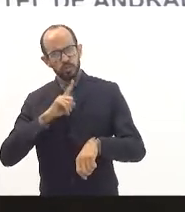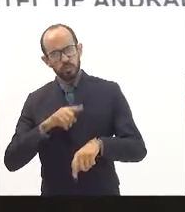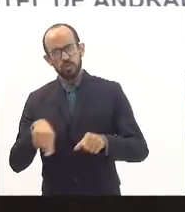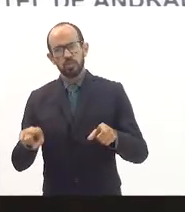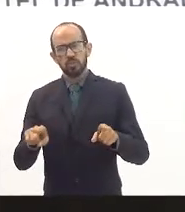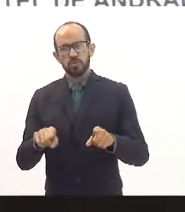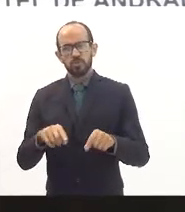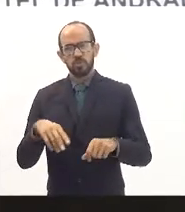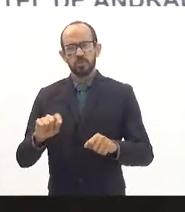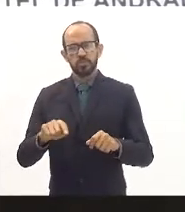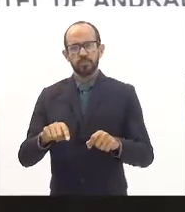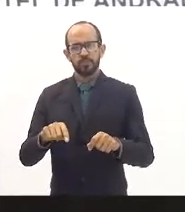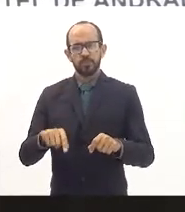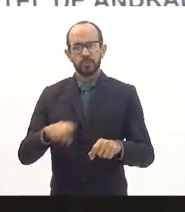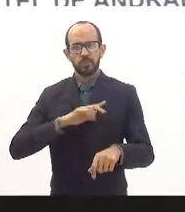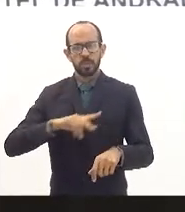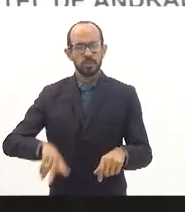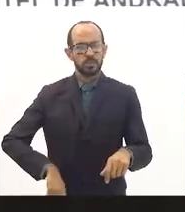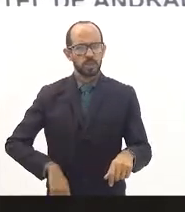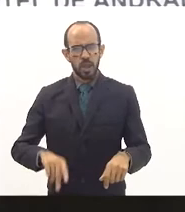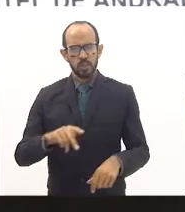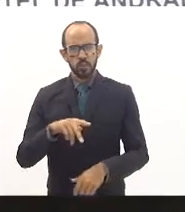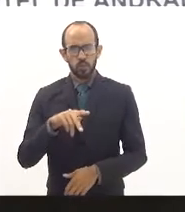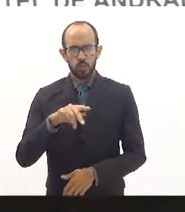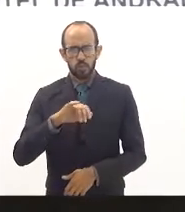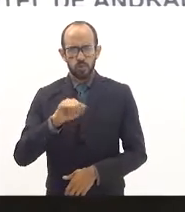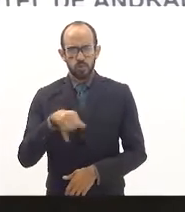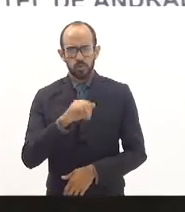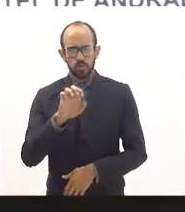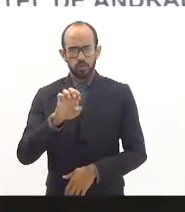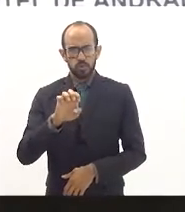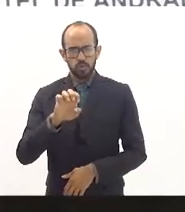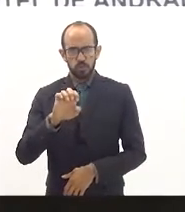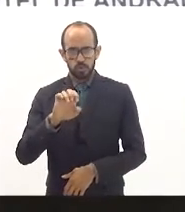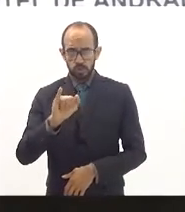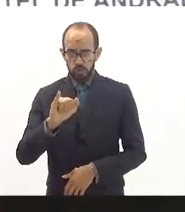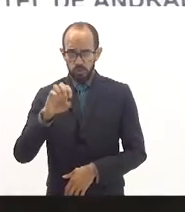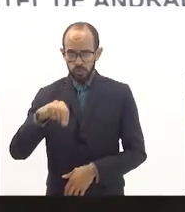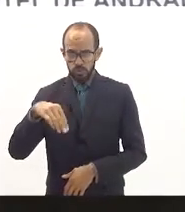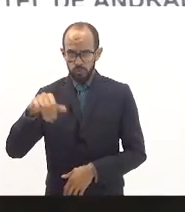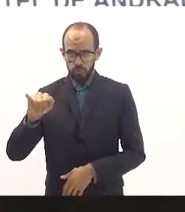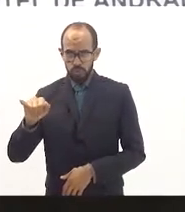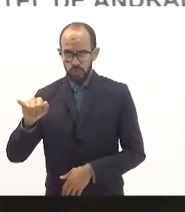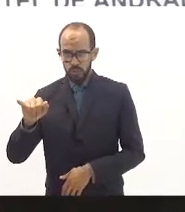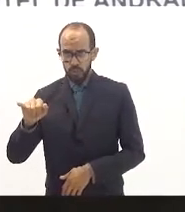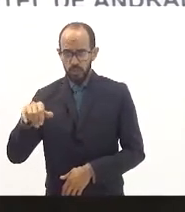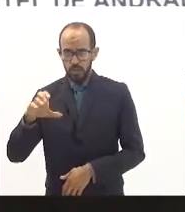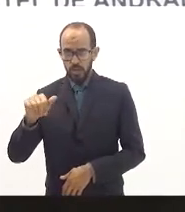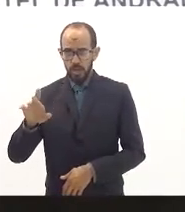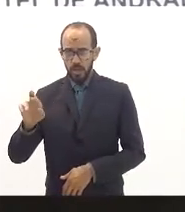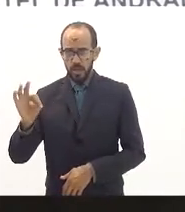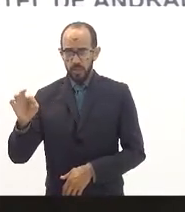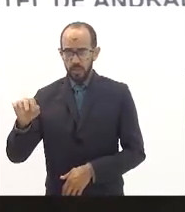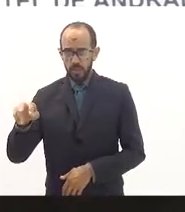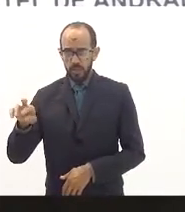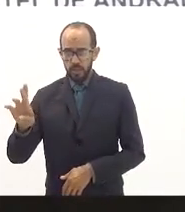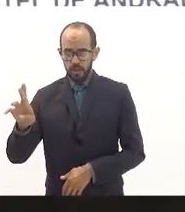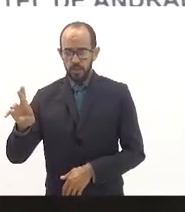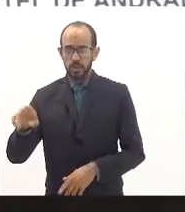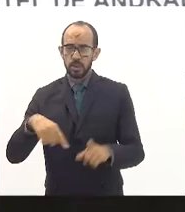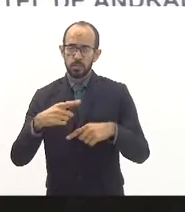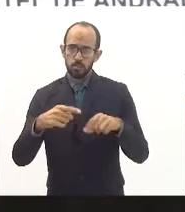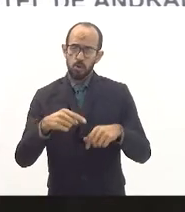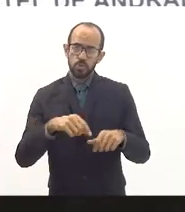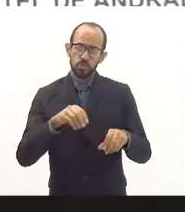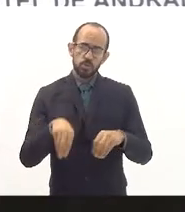então presidido por Jimmy Carter, e depois em Portugal, onde o primeiro-ministro Mário Soares